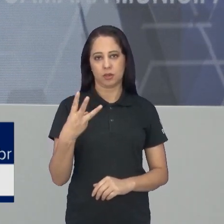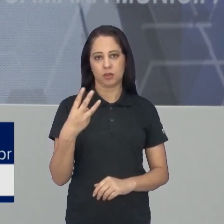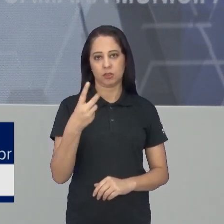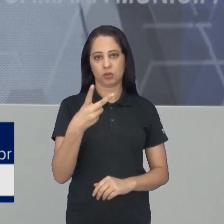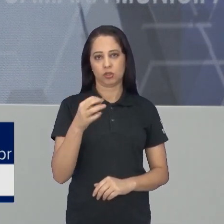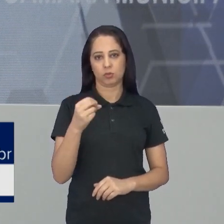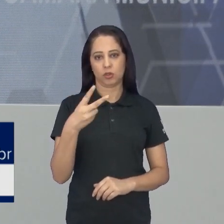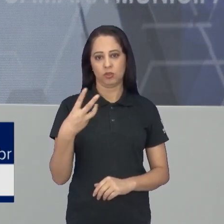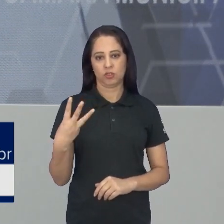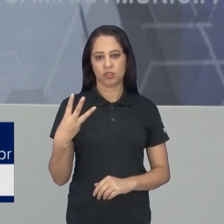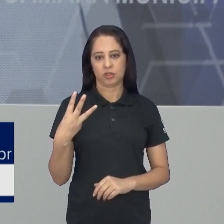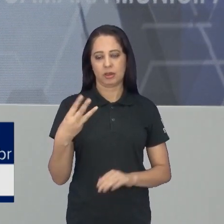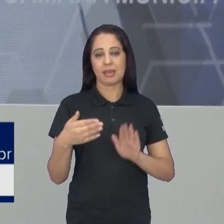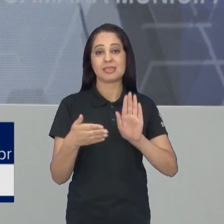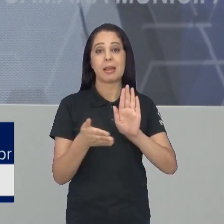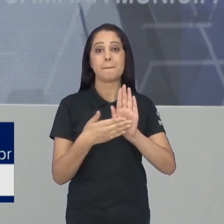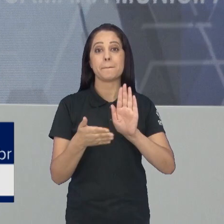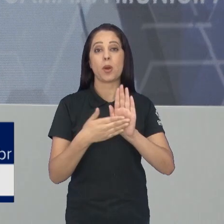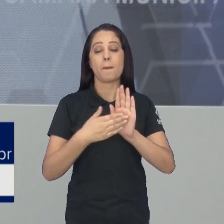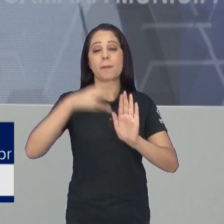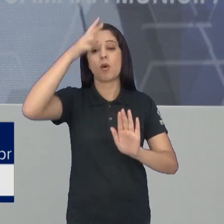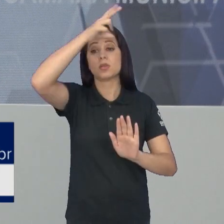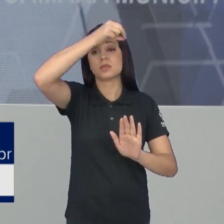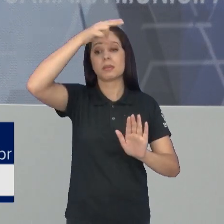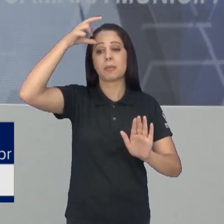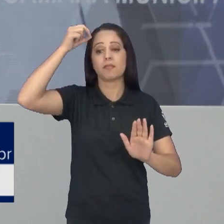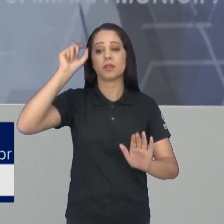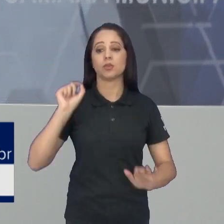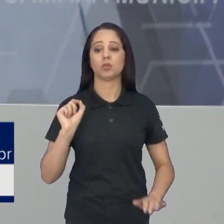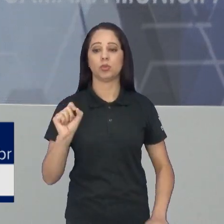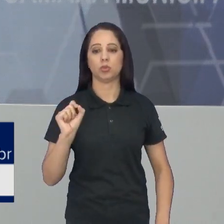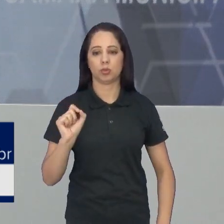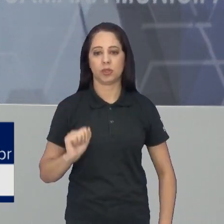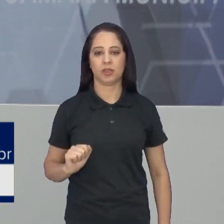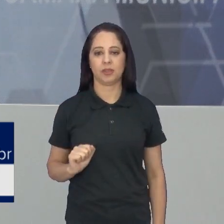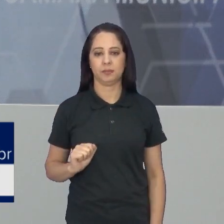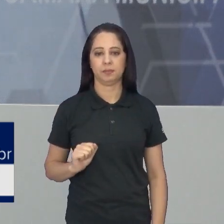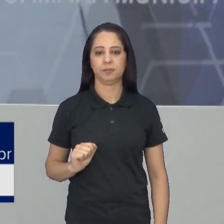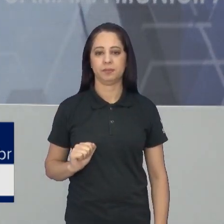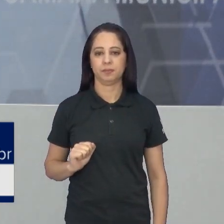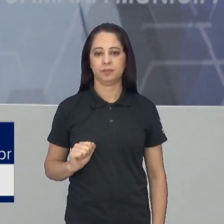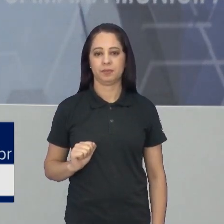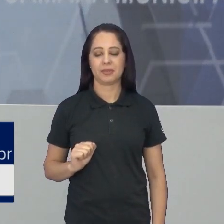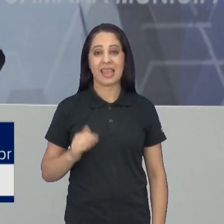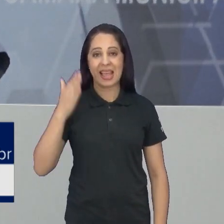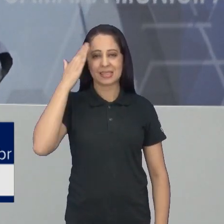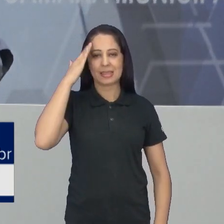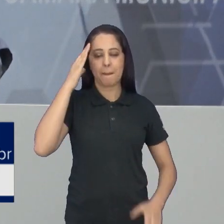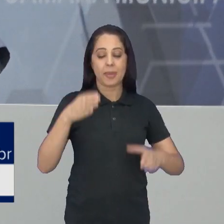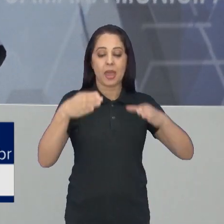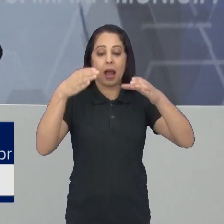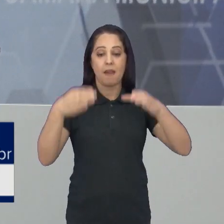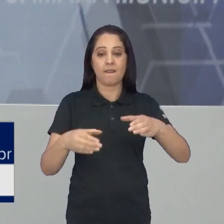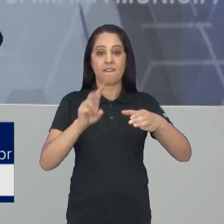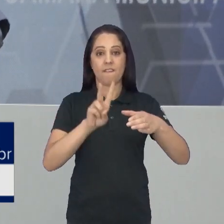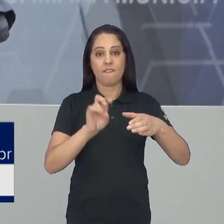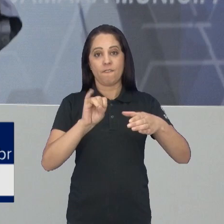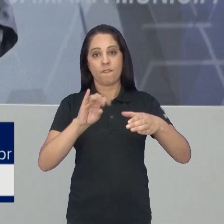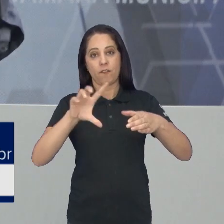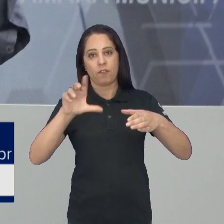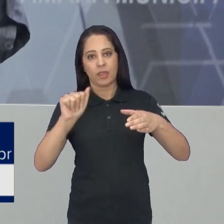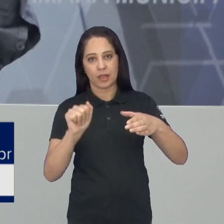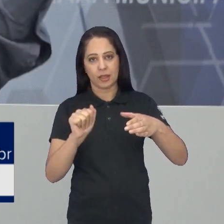03-2023, a proposta do Executivo está retirando a Vila Diana, né, da